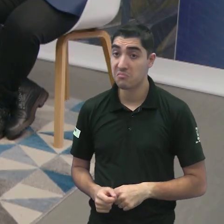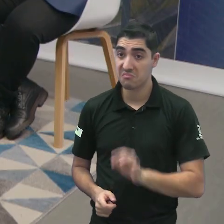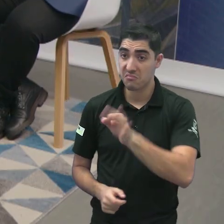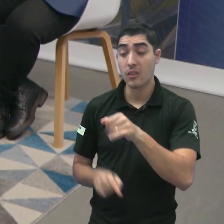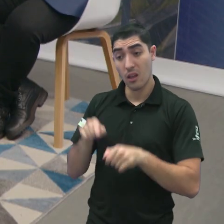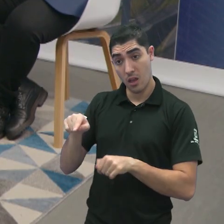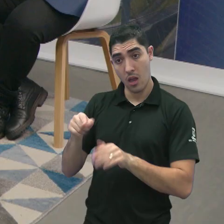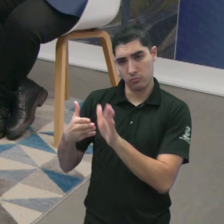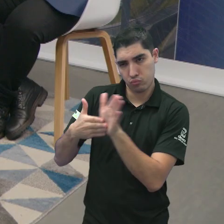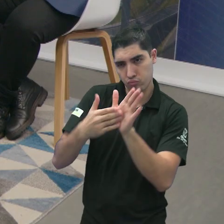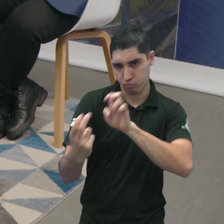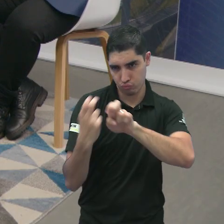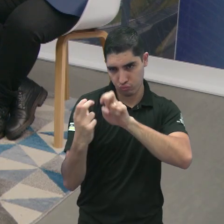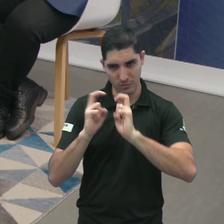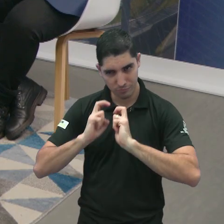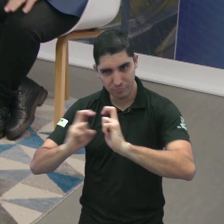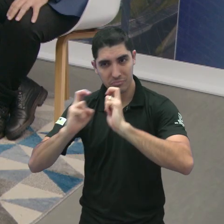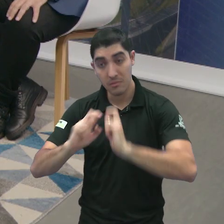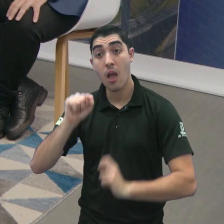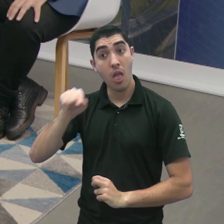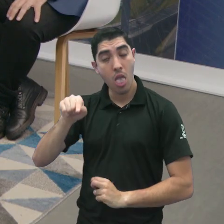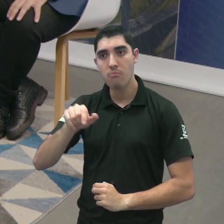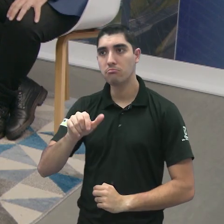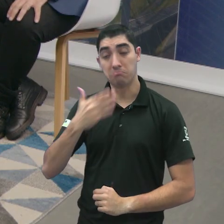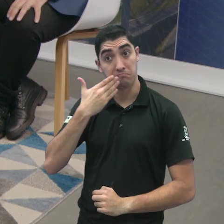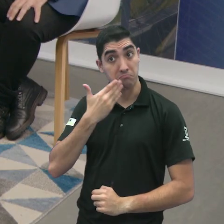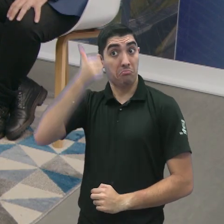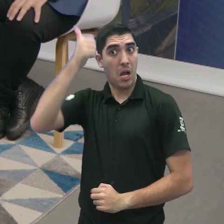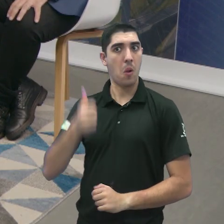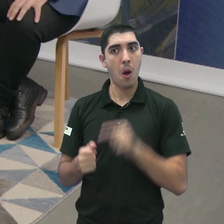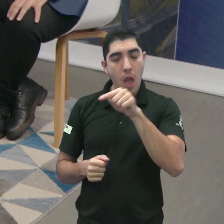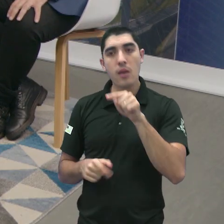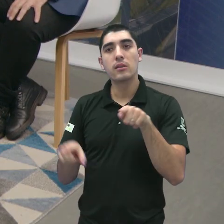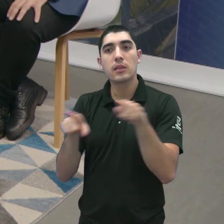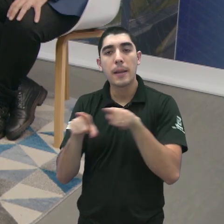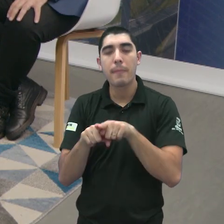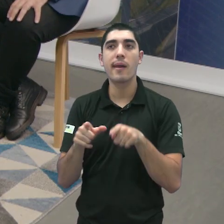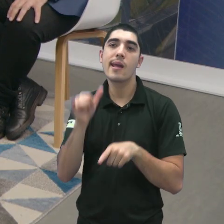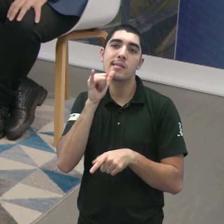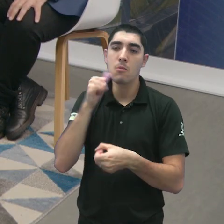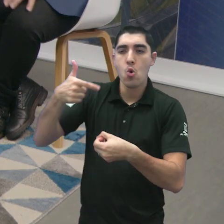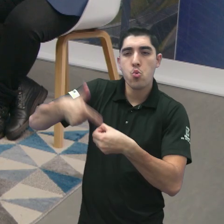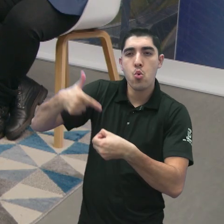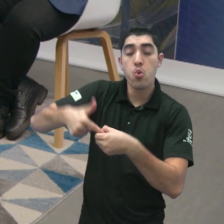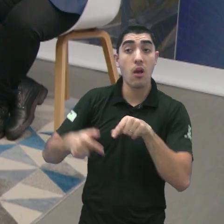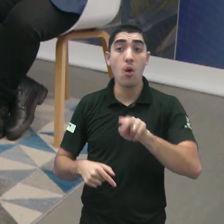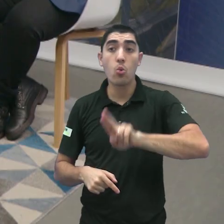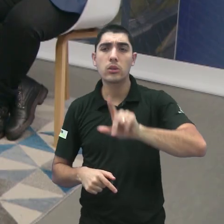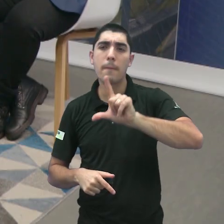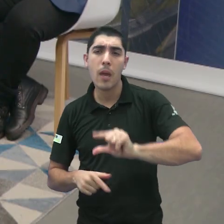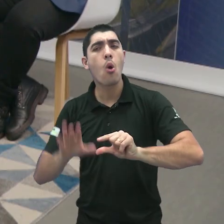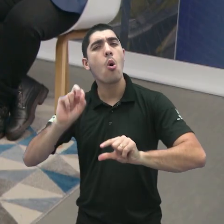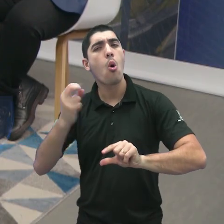ferrovias são, né, realmente mais eficientes na questão do consumo de combustível, né? Ou isso